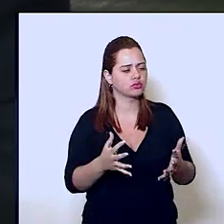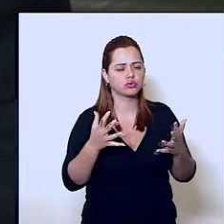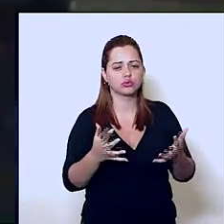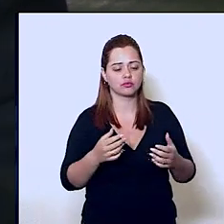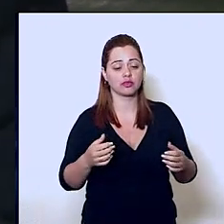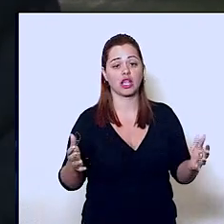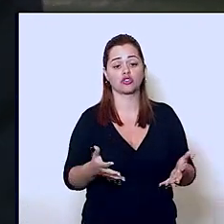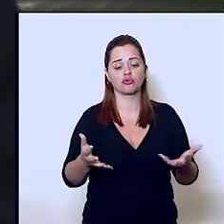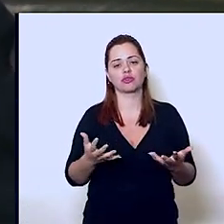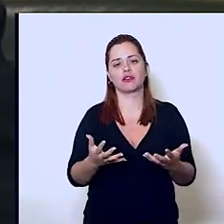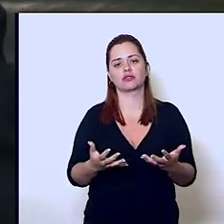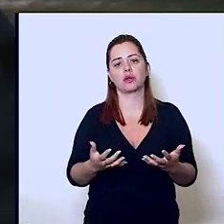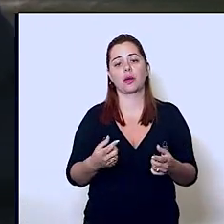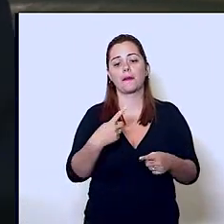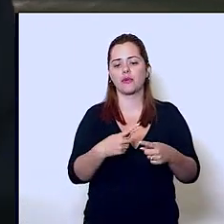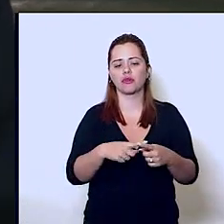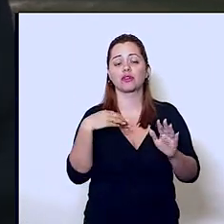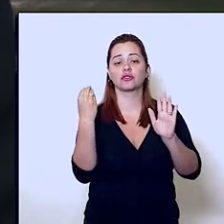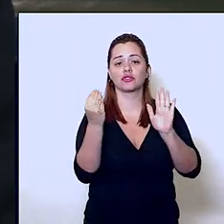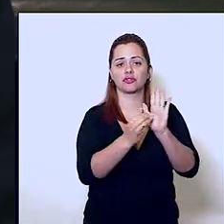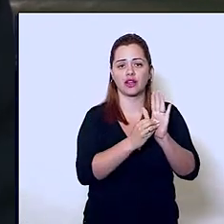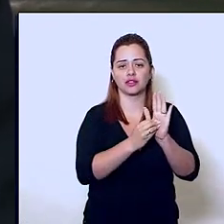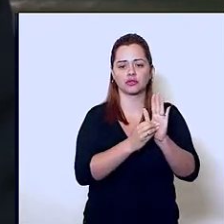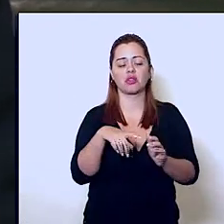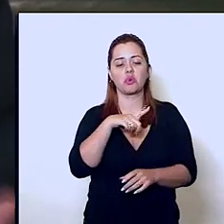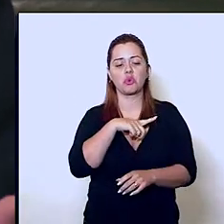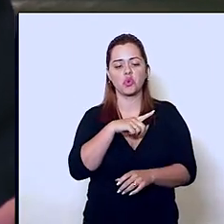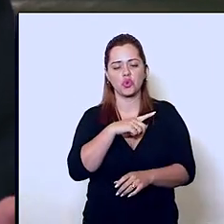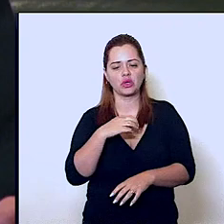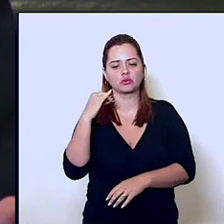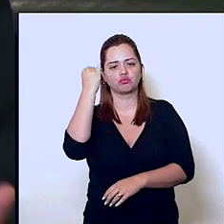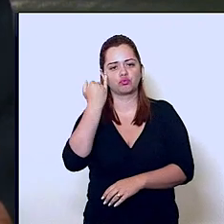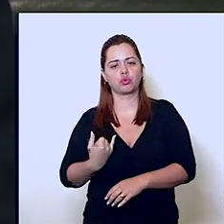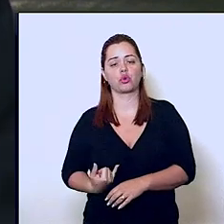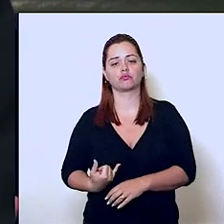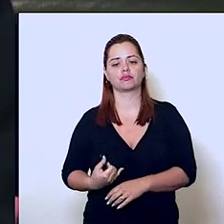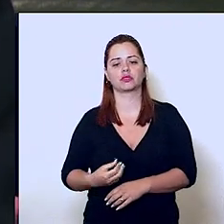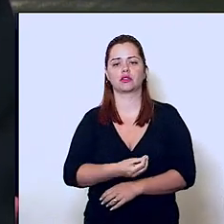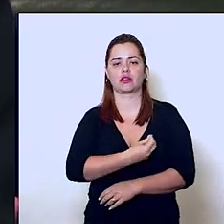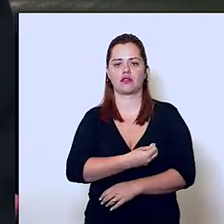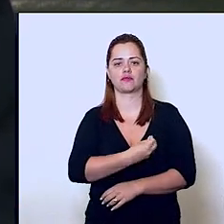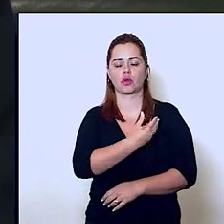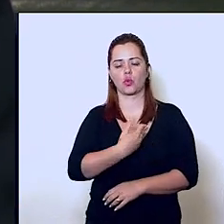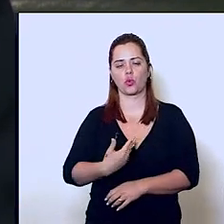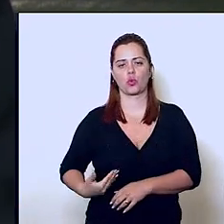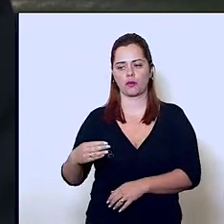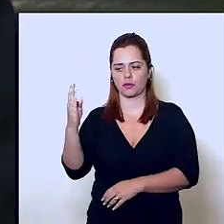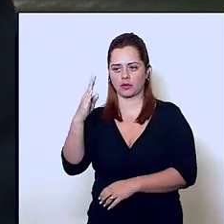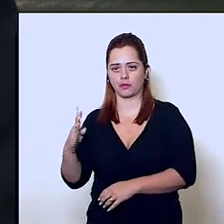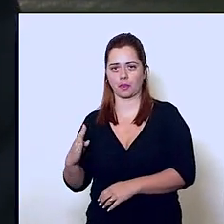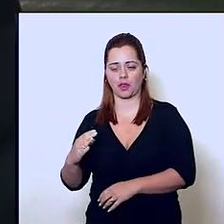dava, de fato, dimensão e dava orgulho da vida pública brasileira. Um orgulho que permanentemente precisa